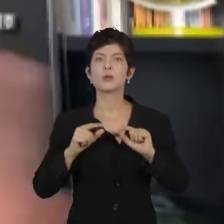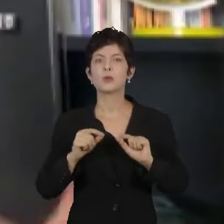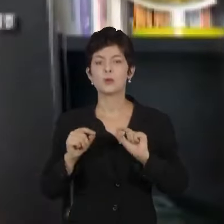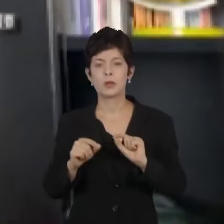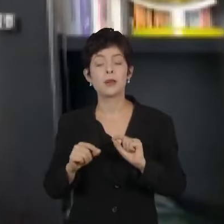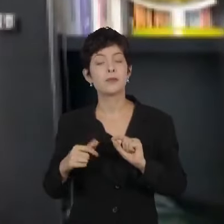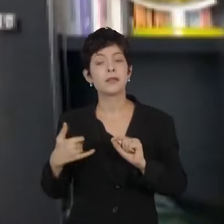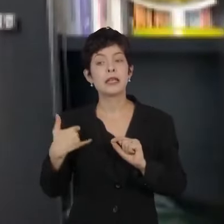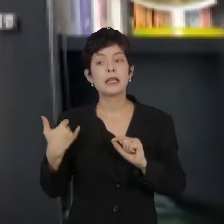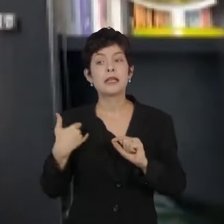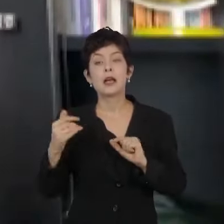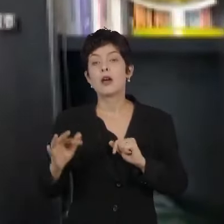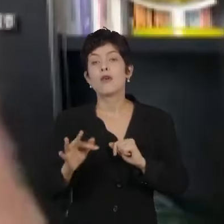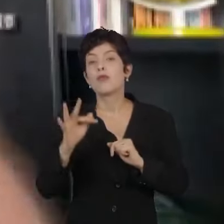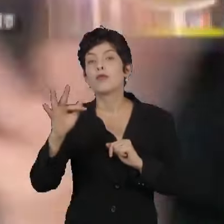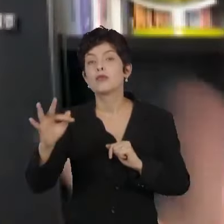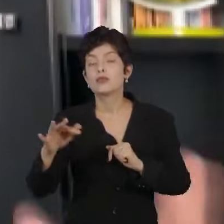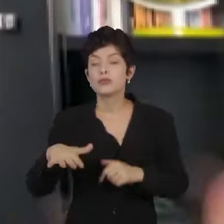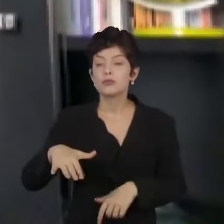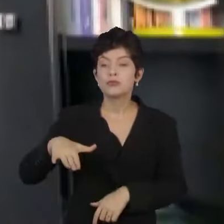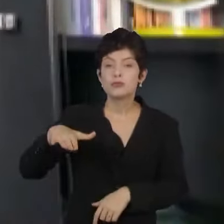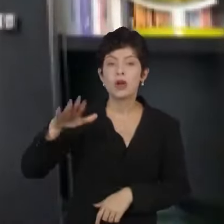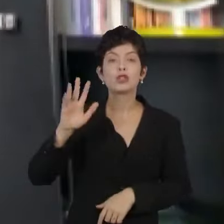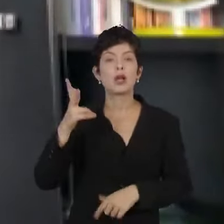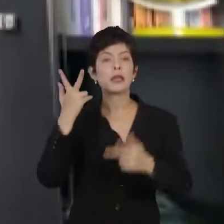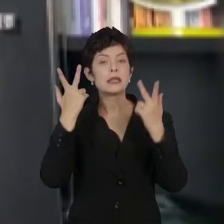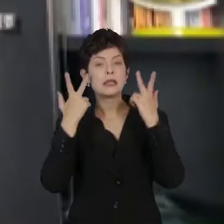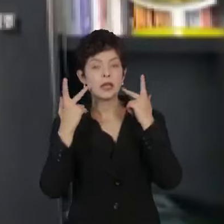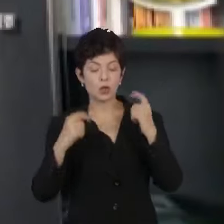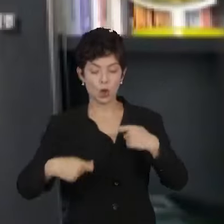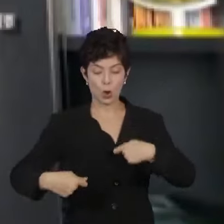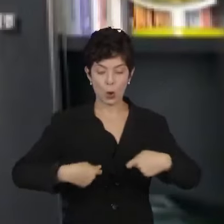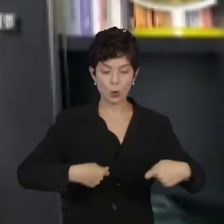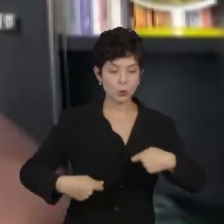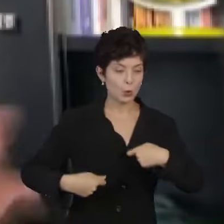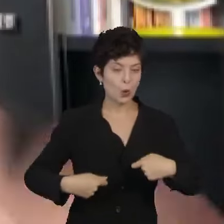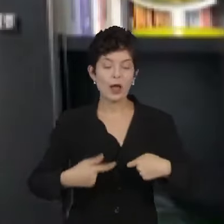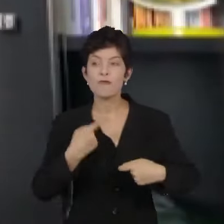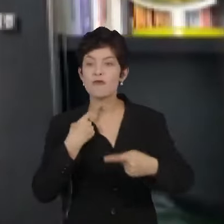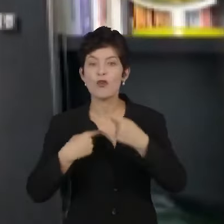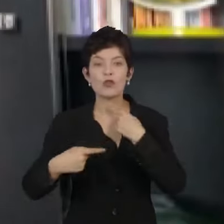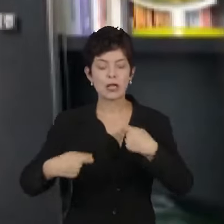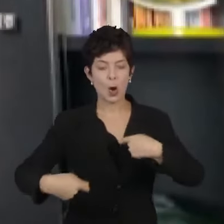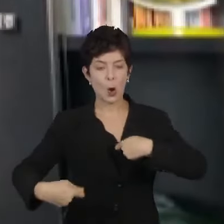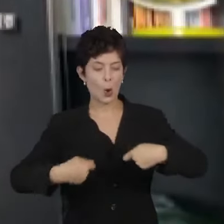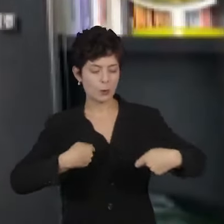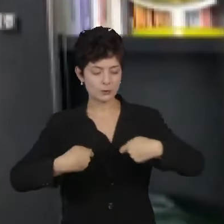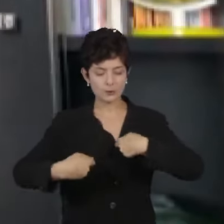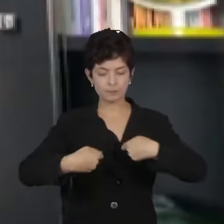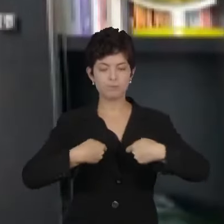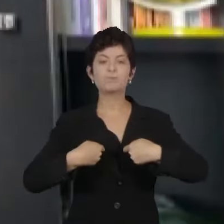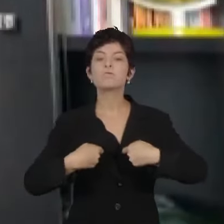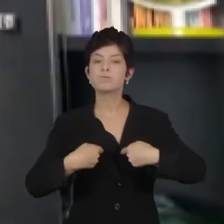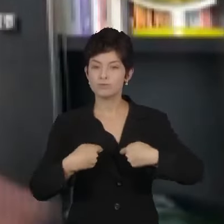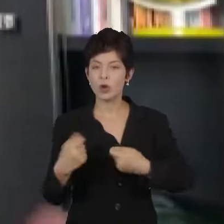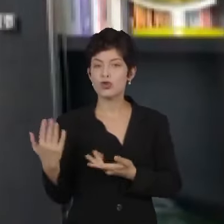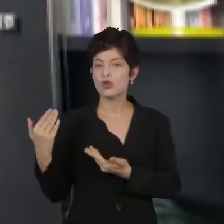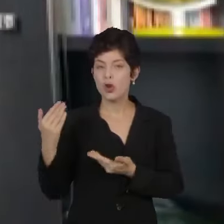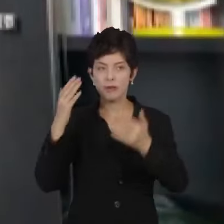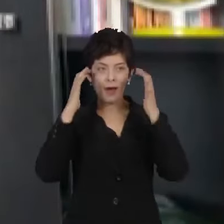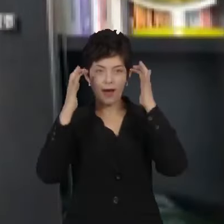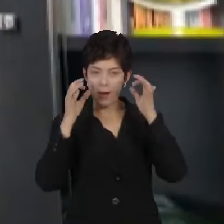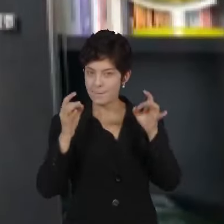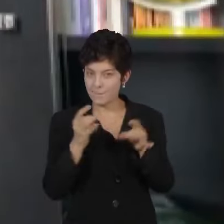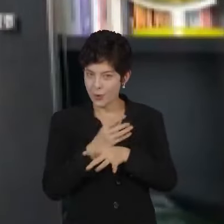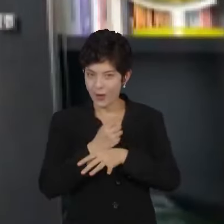né uma idade onde você já tem uma dificuldade natural de controlar impulsos a parte de controle de impulsos de um adolescente no cérebro ainda não